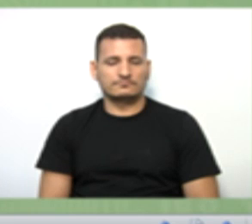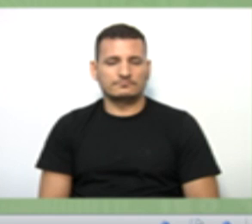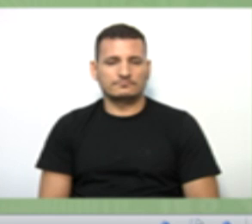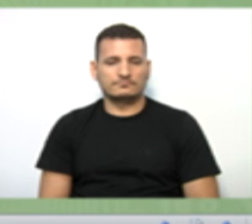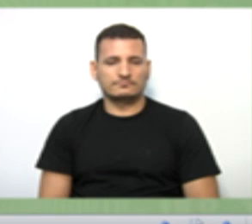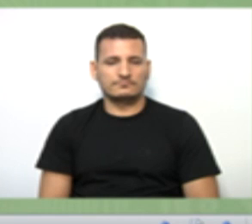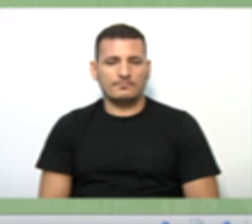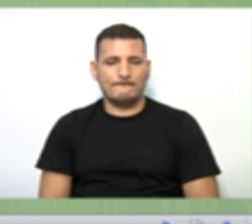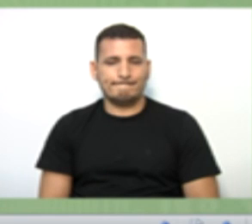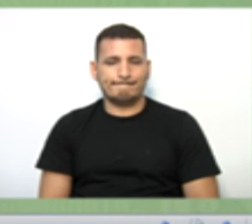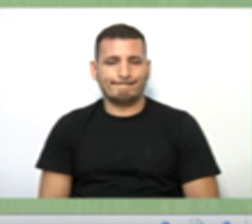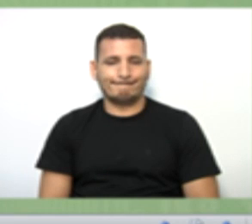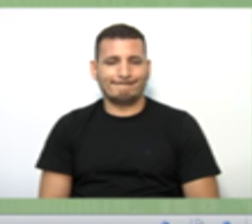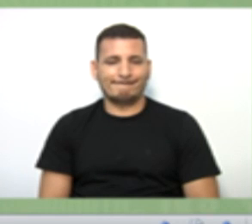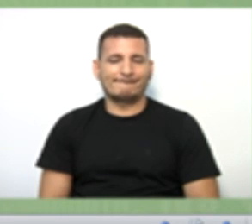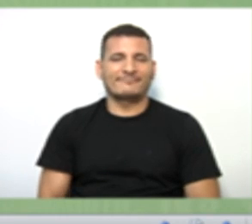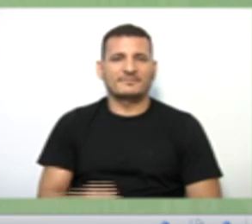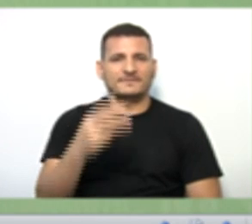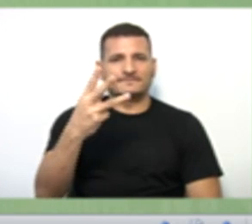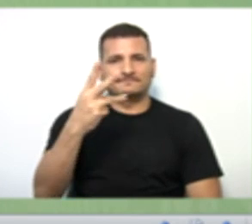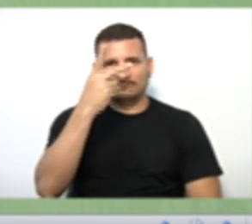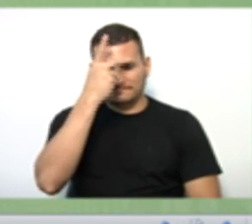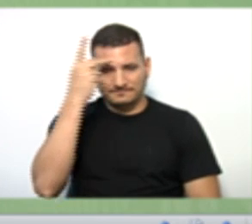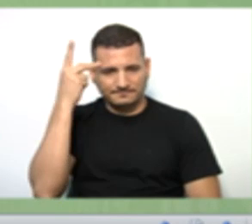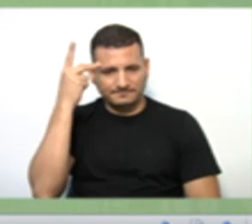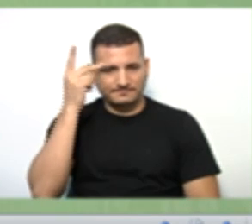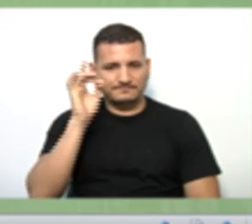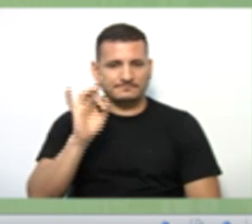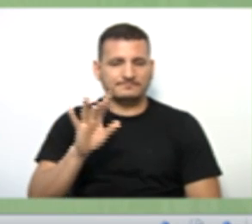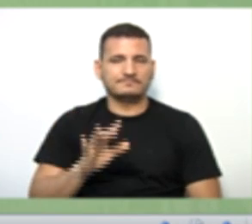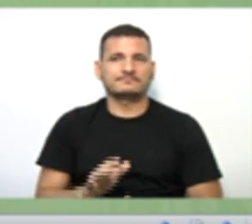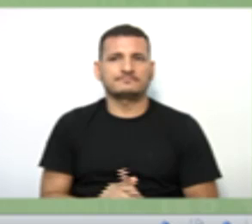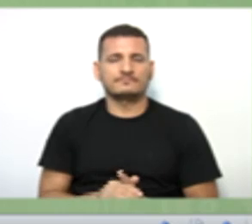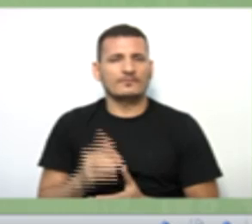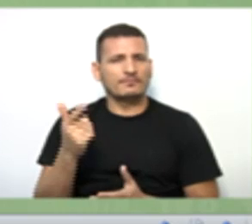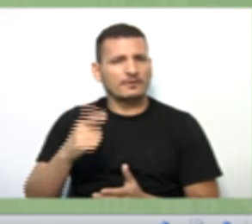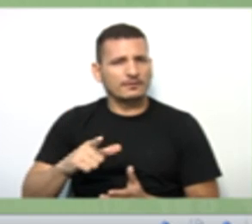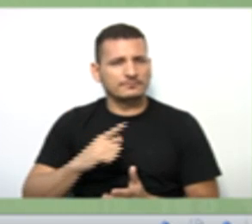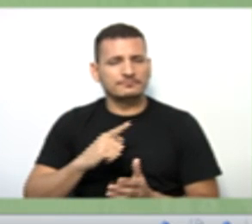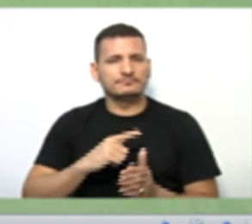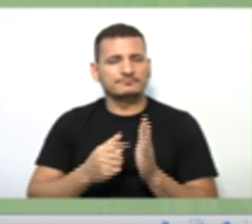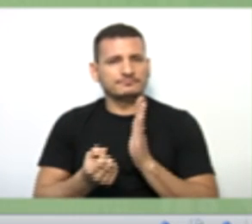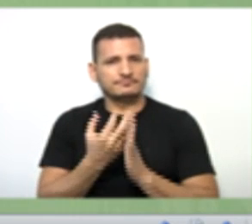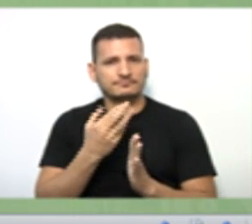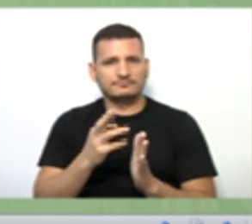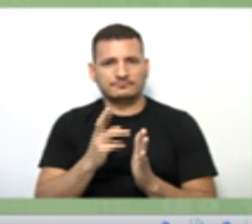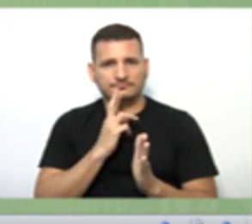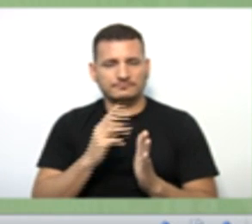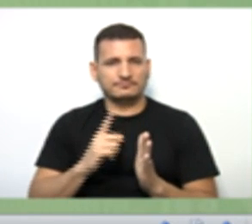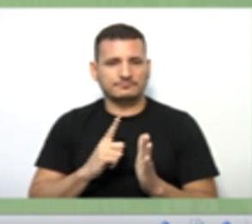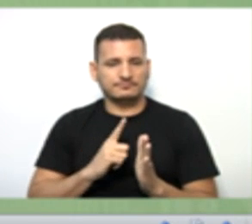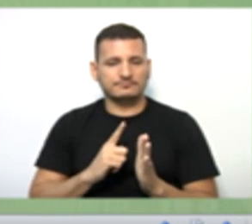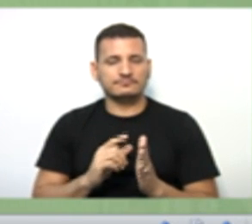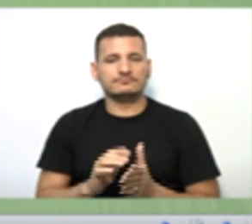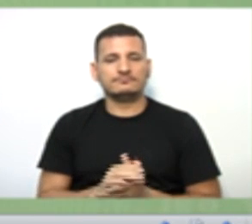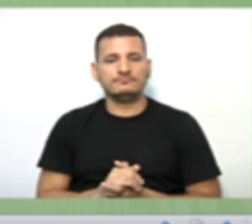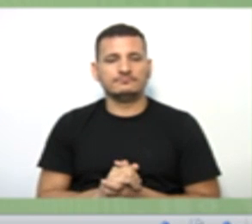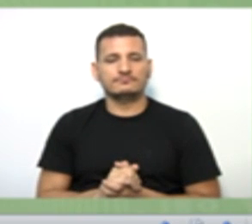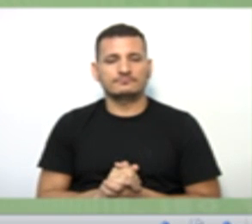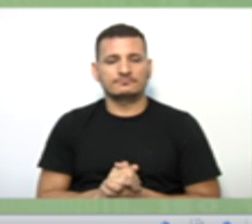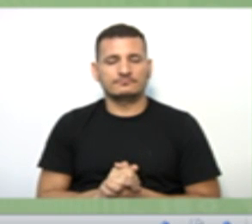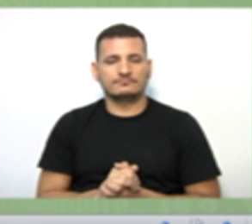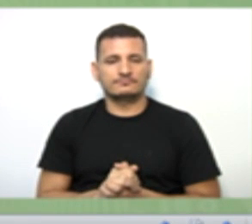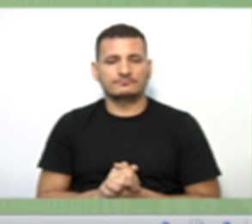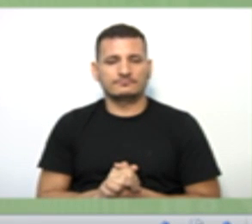lá. Apenas 3 pessoas. Essa aí já... Professor, tem mais alguém que respondeu esse enigma aqui? Sim, tem o